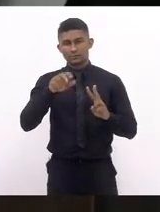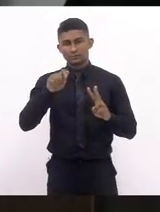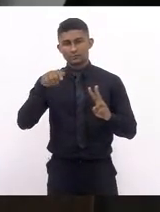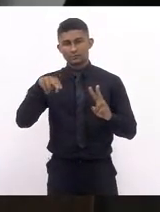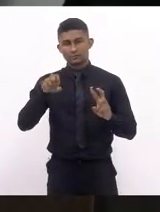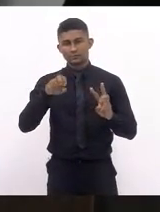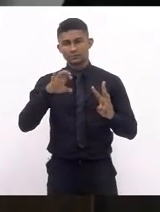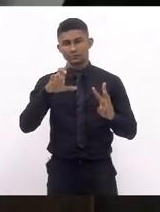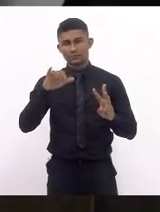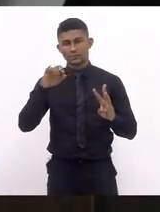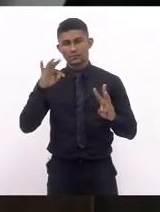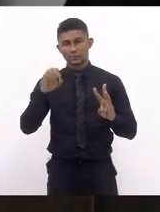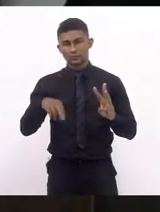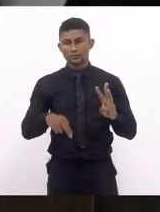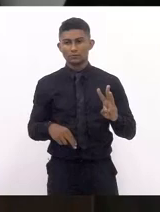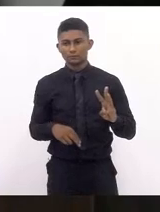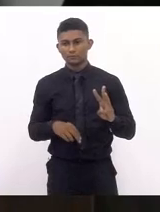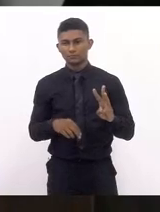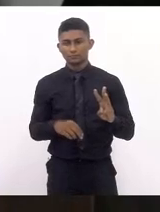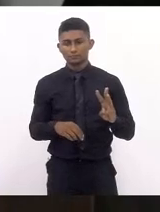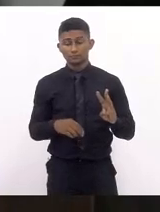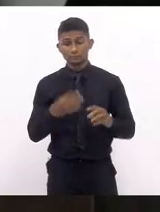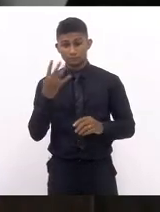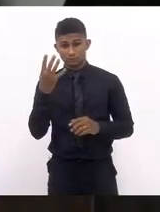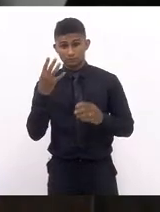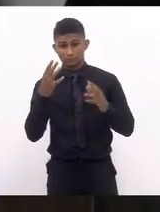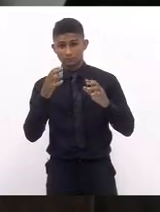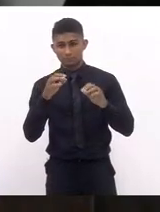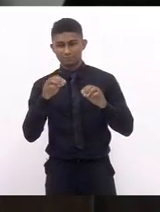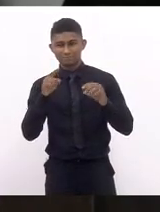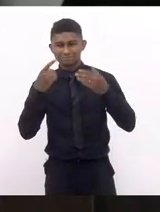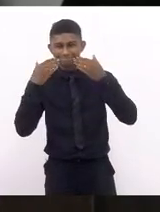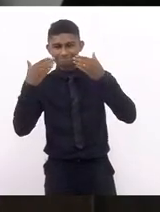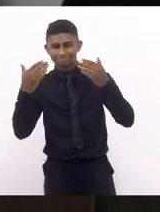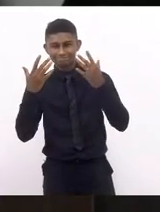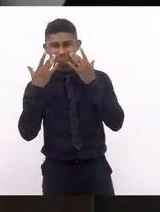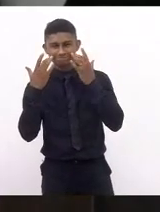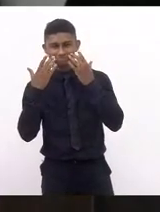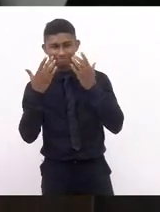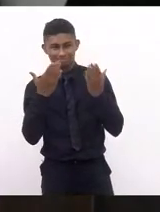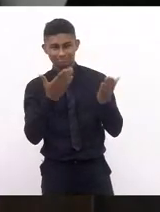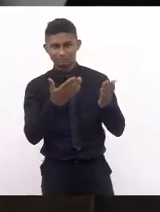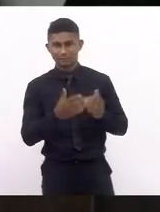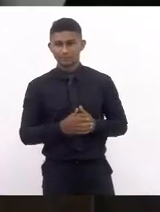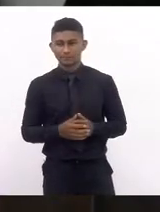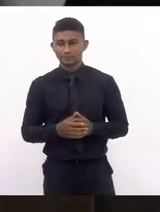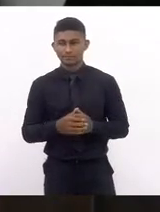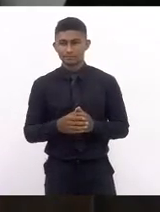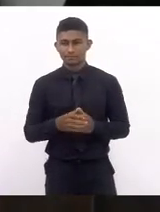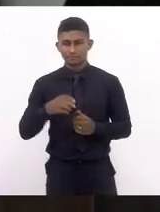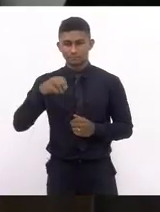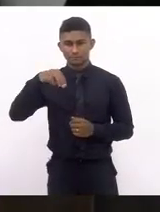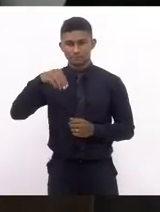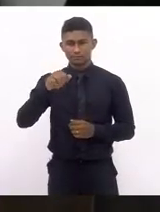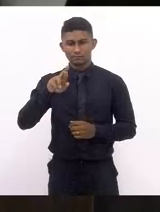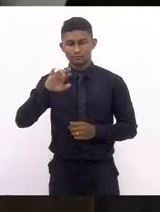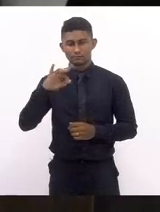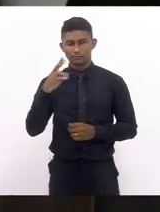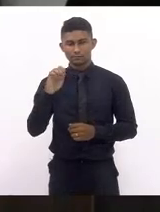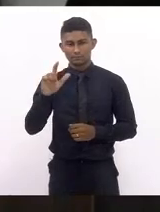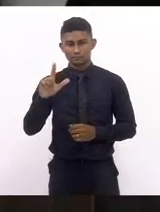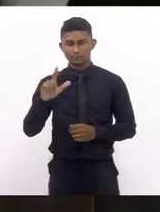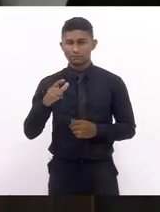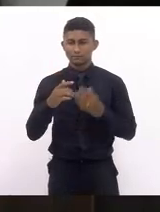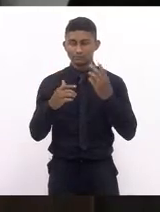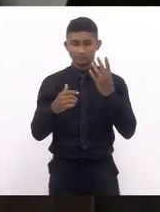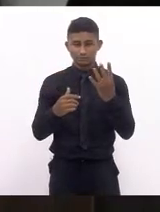Kleiton e Kledir com quatro apresentações no teatro Armando Gonzaga em Marechal Hermes e quatro apresentações